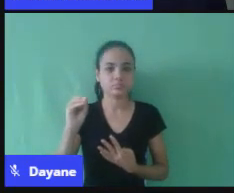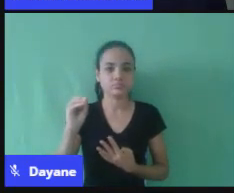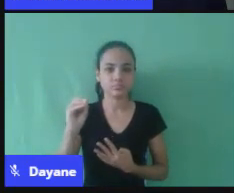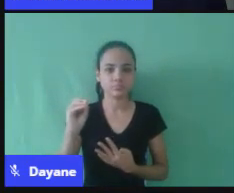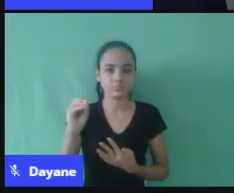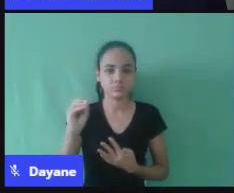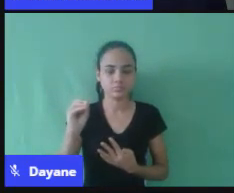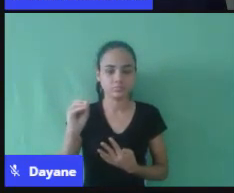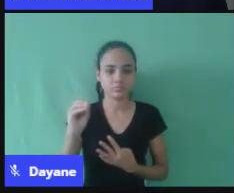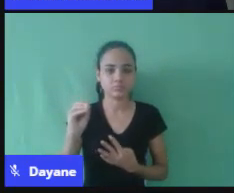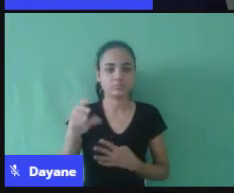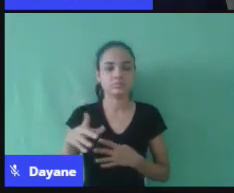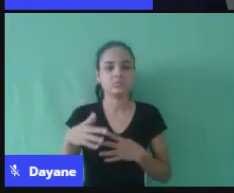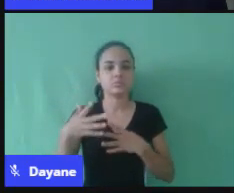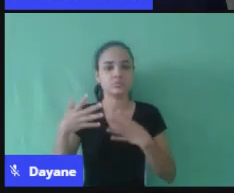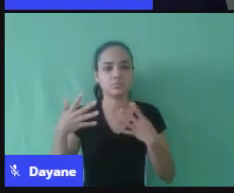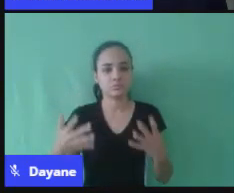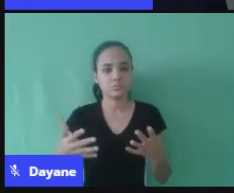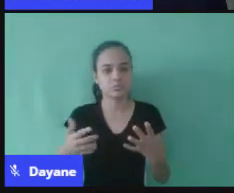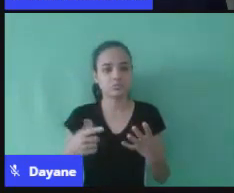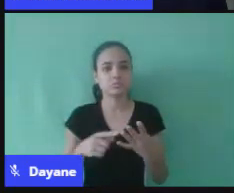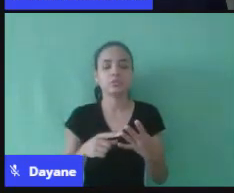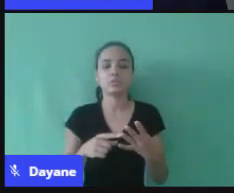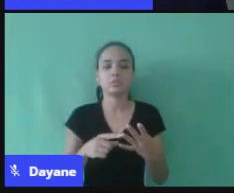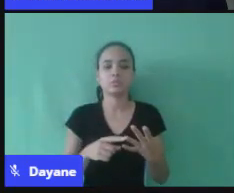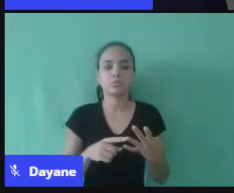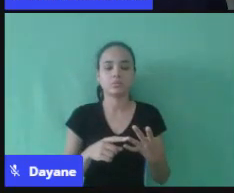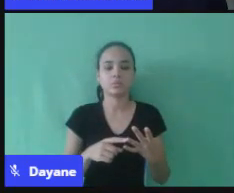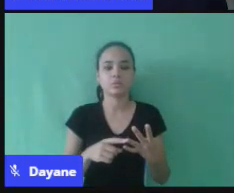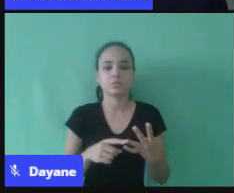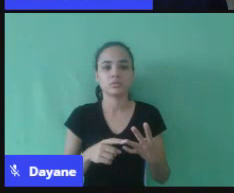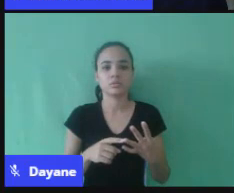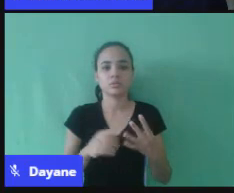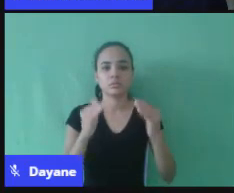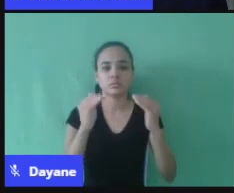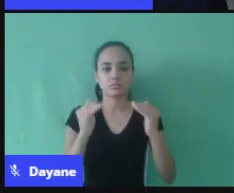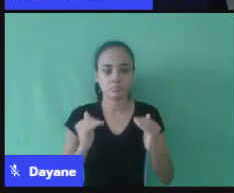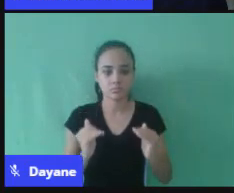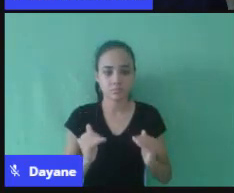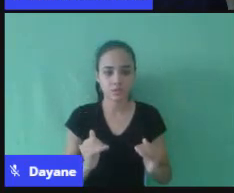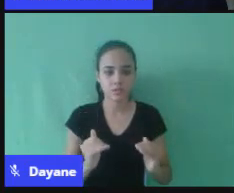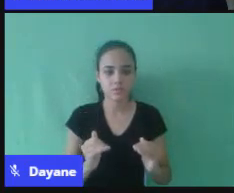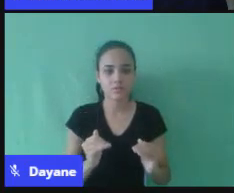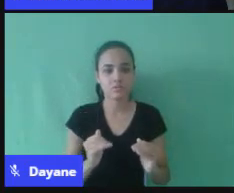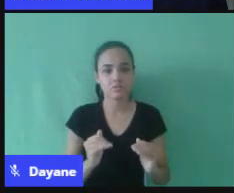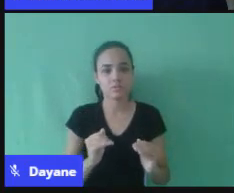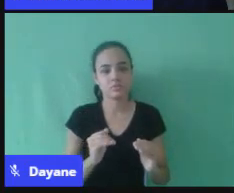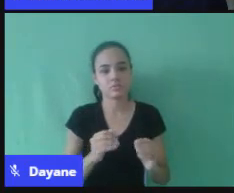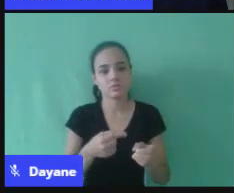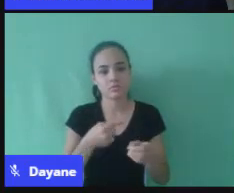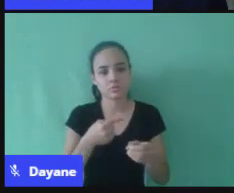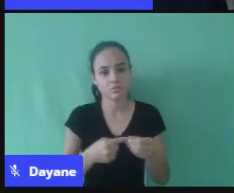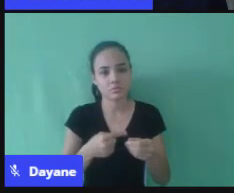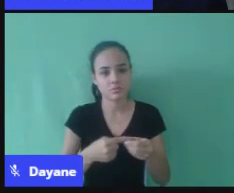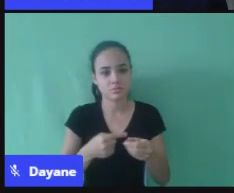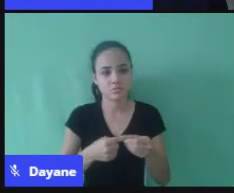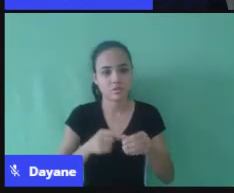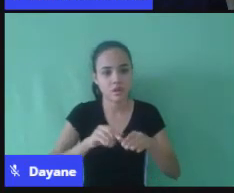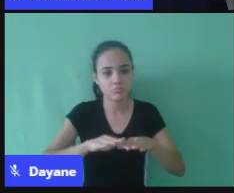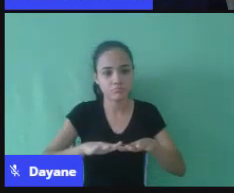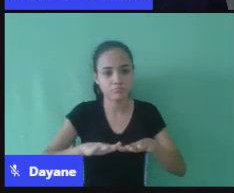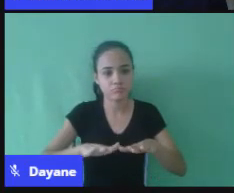posso dizer, mais baixas da cidade. Se a gente pegasse de uma maneira bem simples para mostrar para os nossos